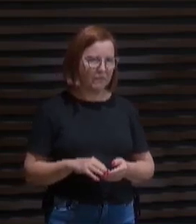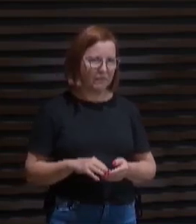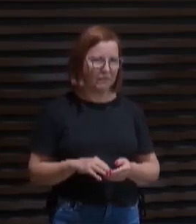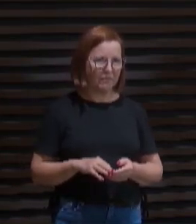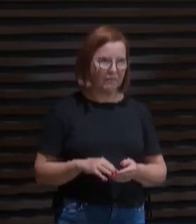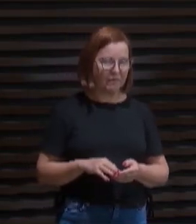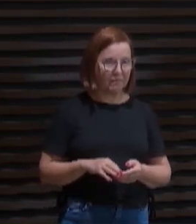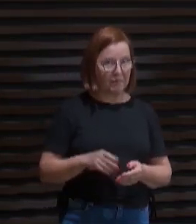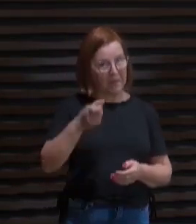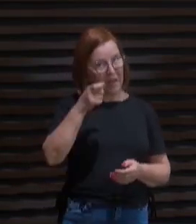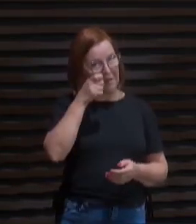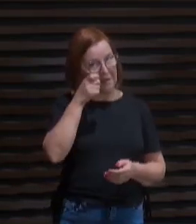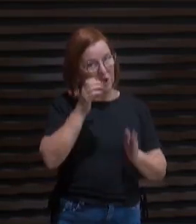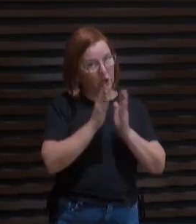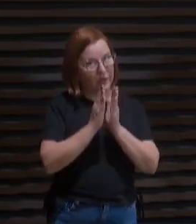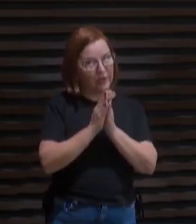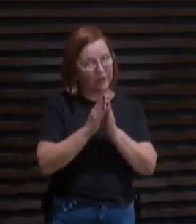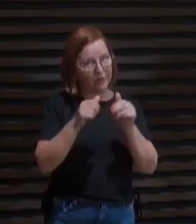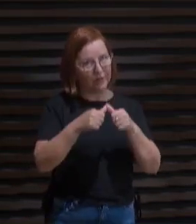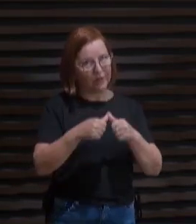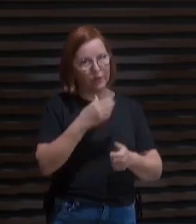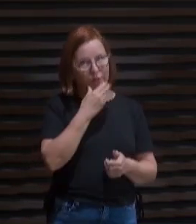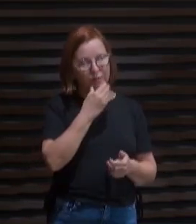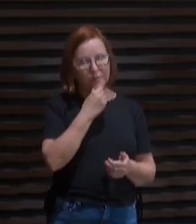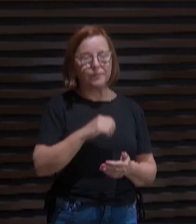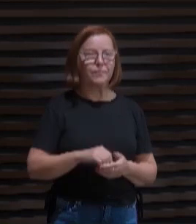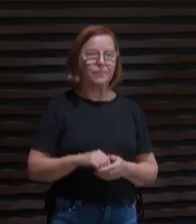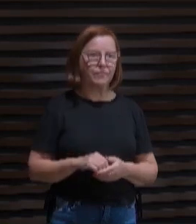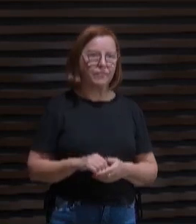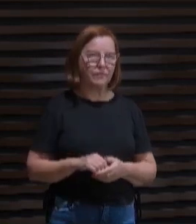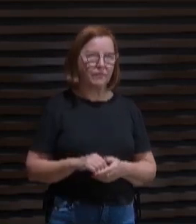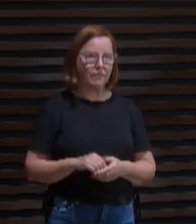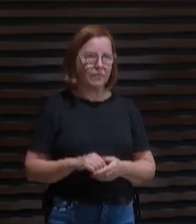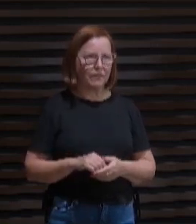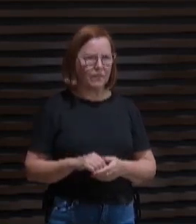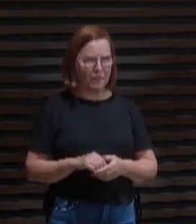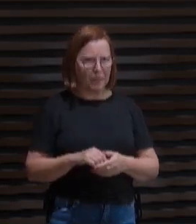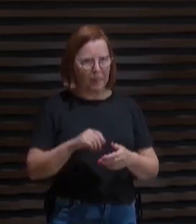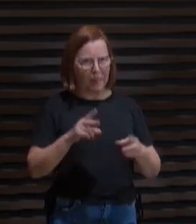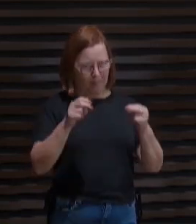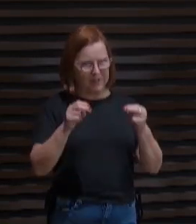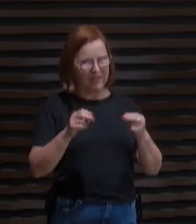você presta atenção na oração desse homem, você vê se ele já começa com petição.